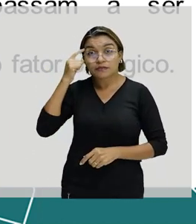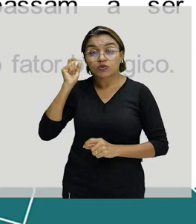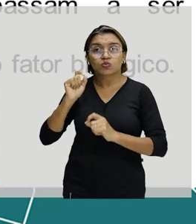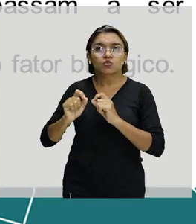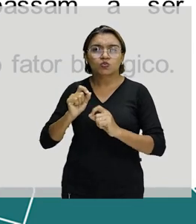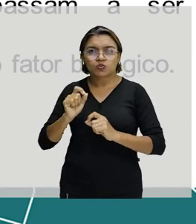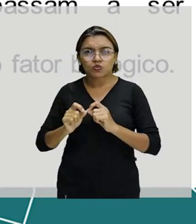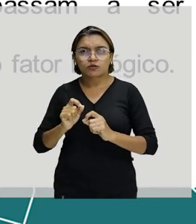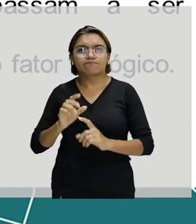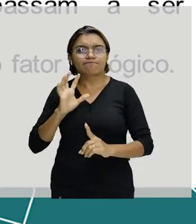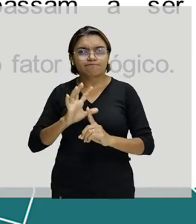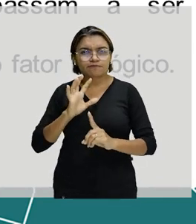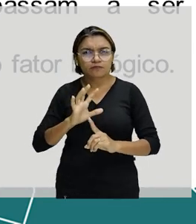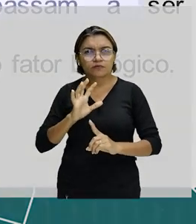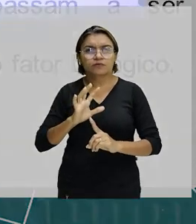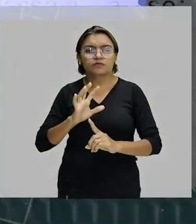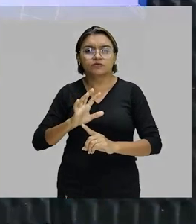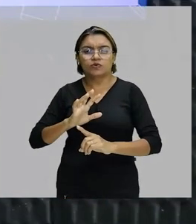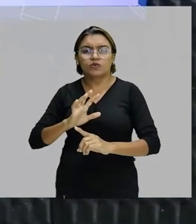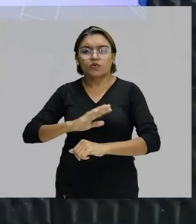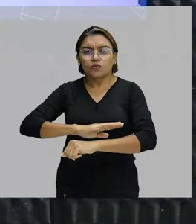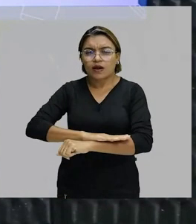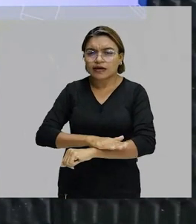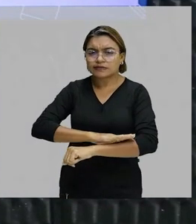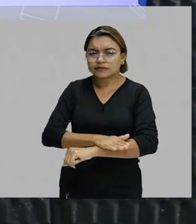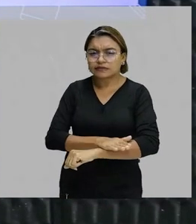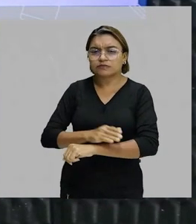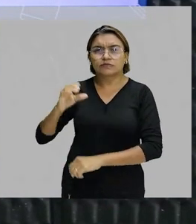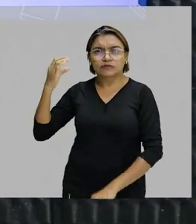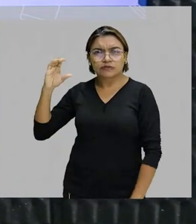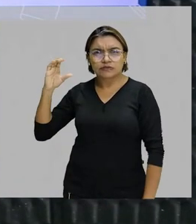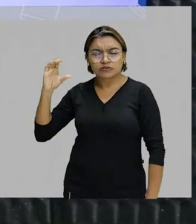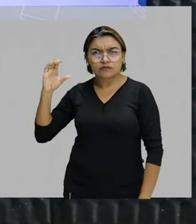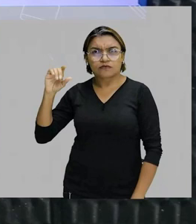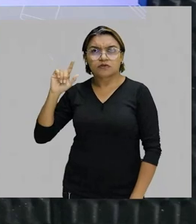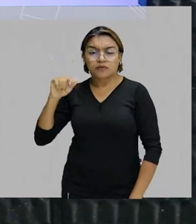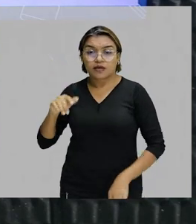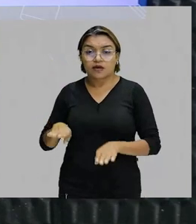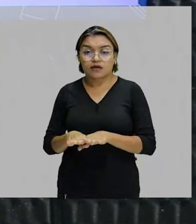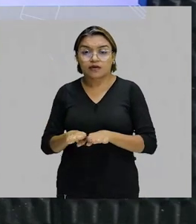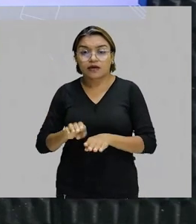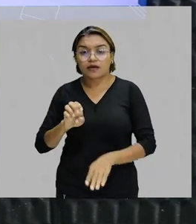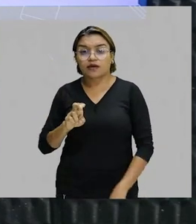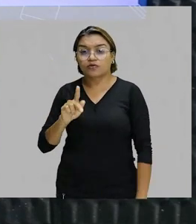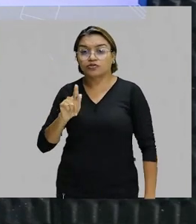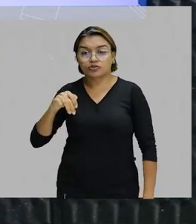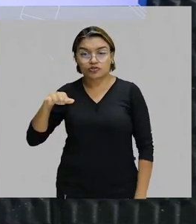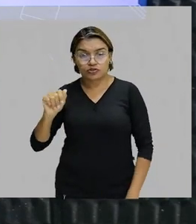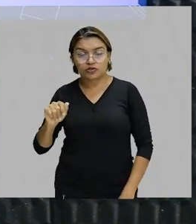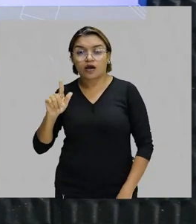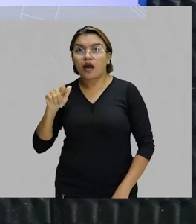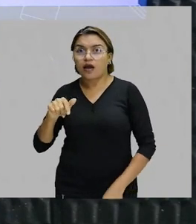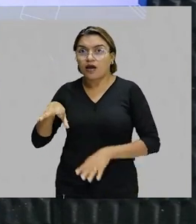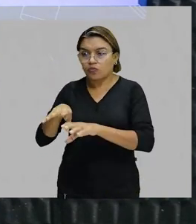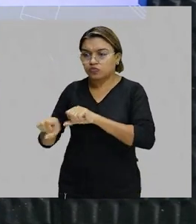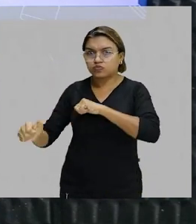embasou o racismo científico e a Eugenia vieram ali daquele contexto que é um contexto de